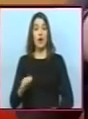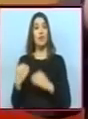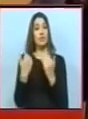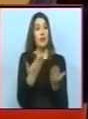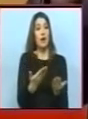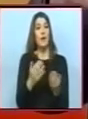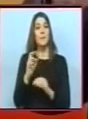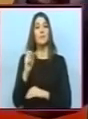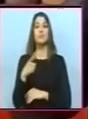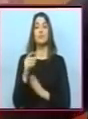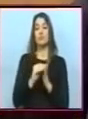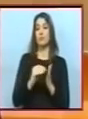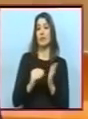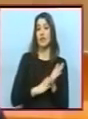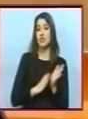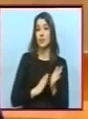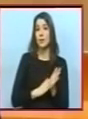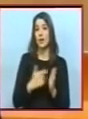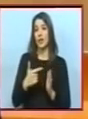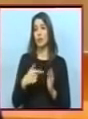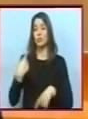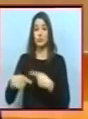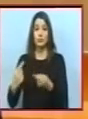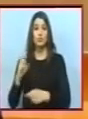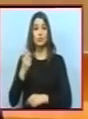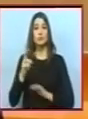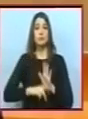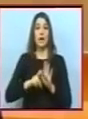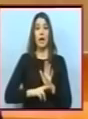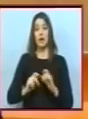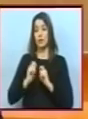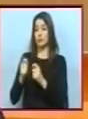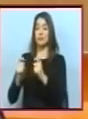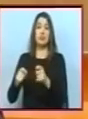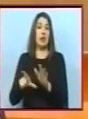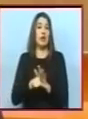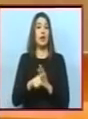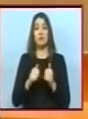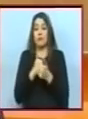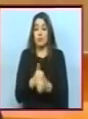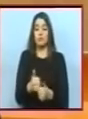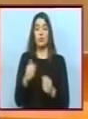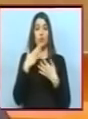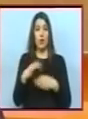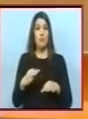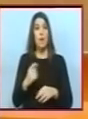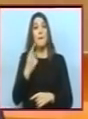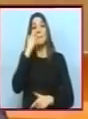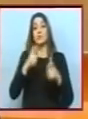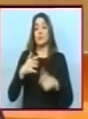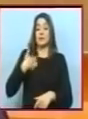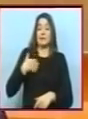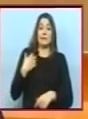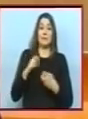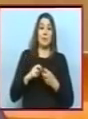seja através de testamento ou aplicando as regras da sucessão legal. Porque há pessoas mais conflituosas, porque,